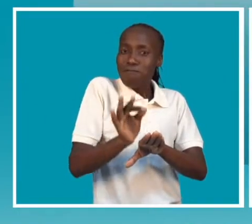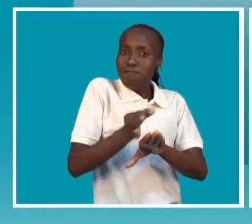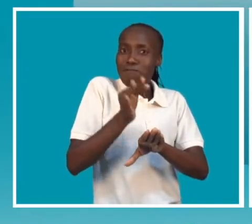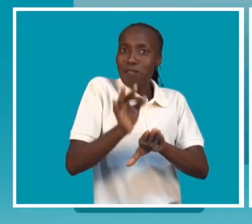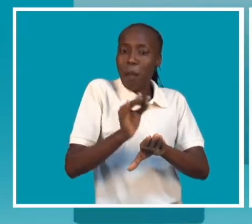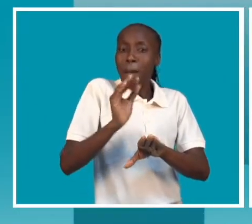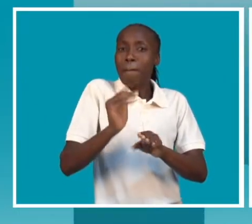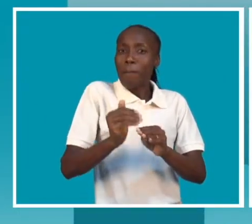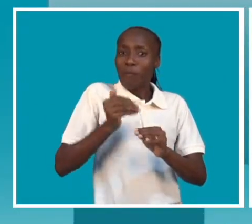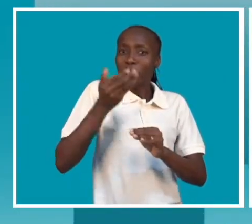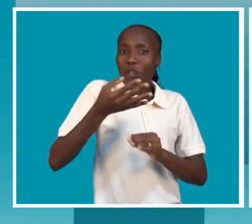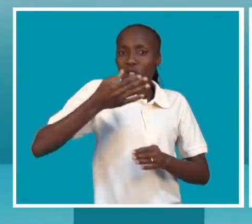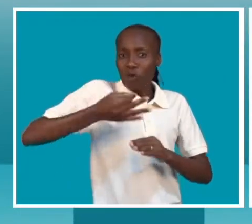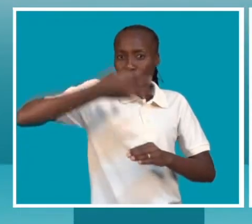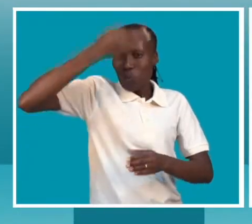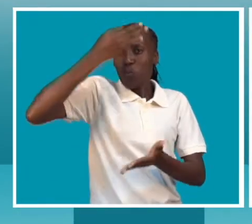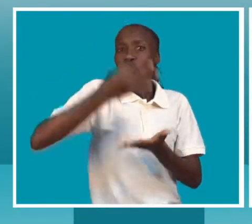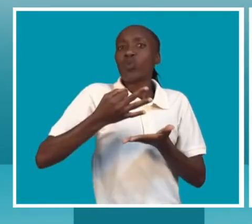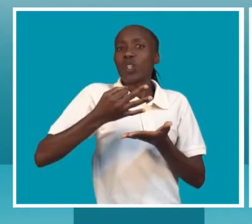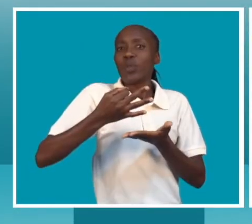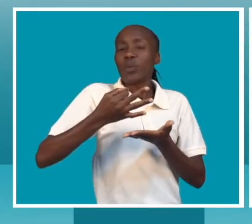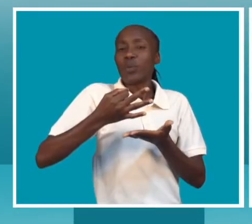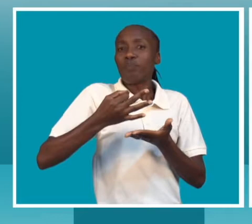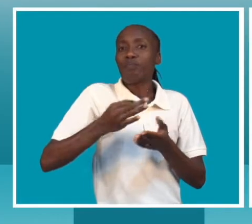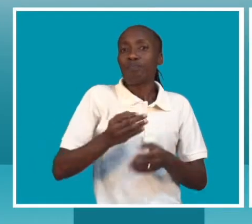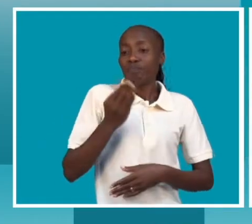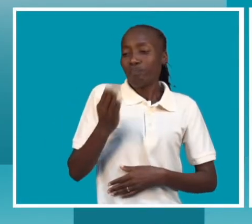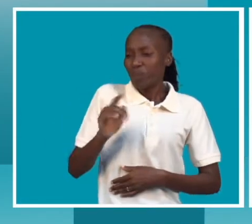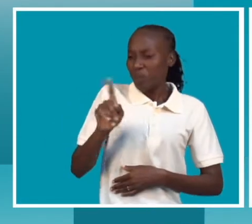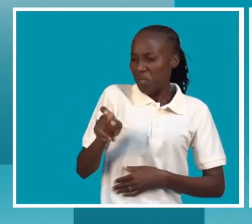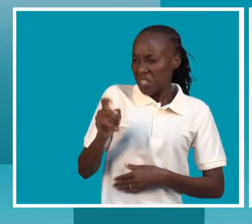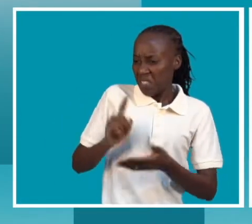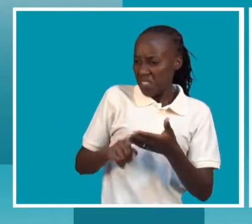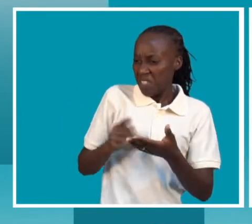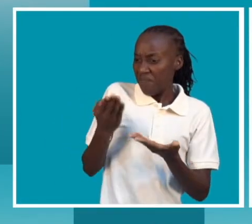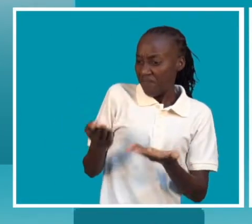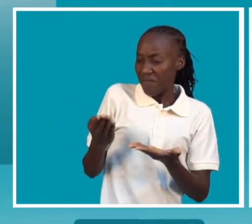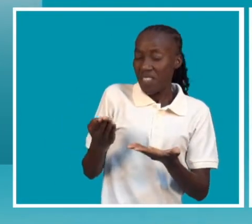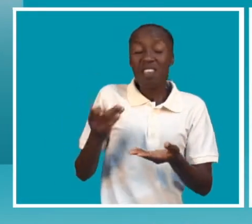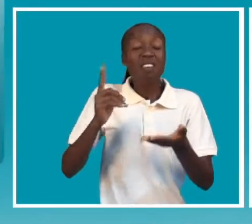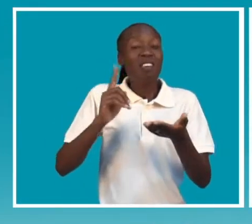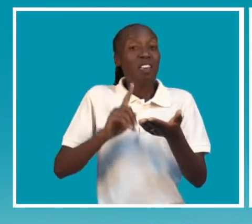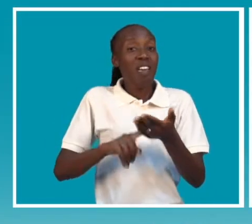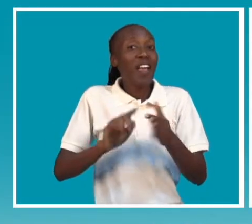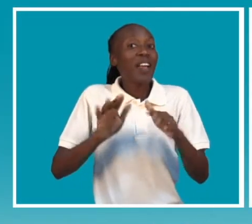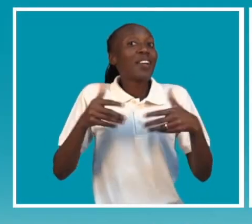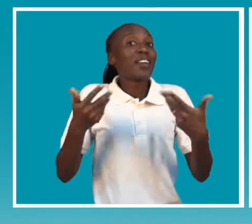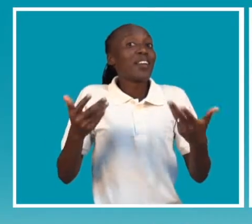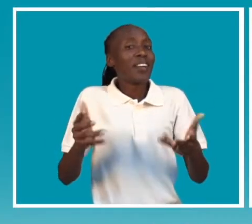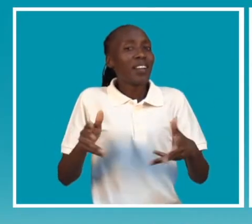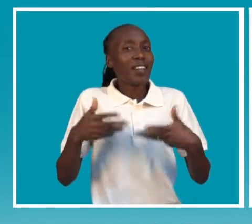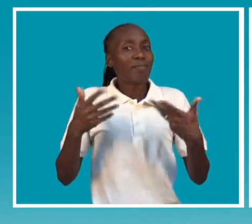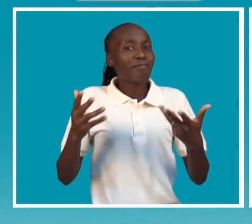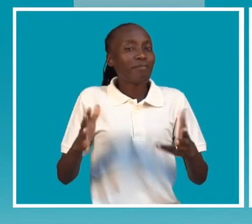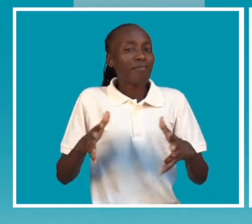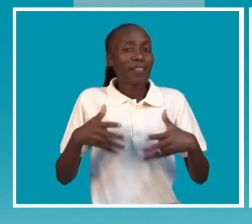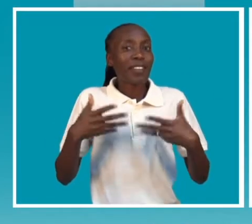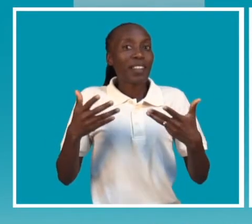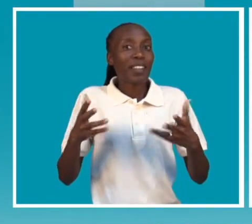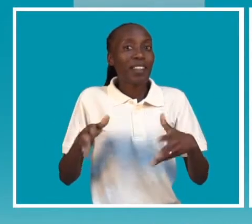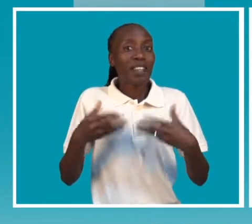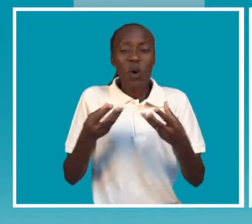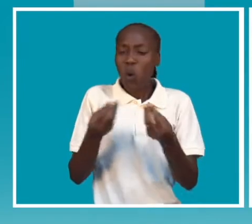bem bonito. Irmã Fátima, como é que